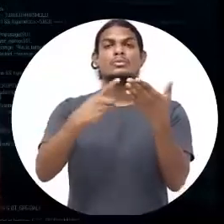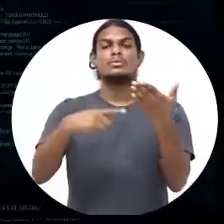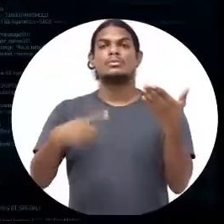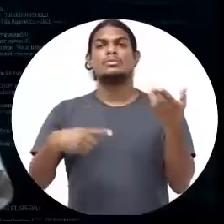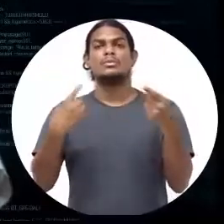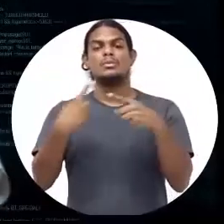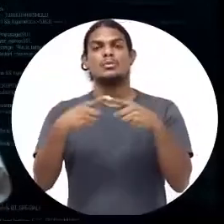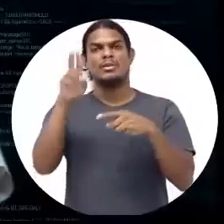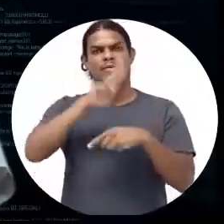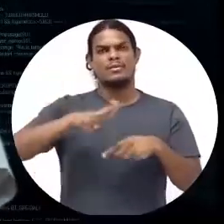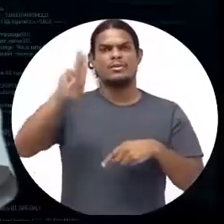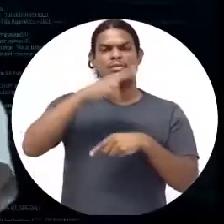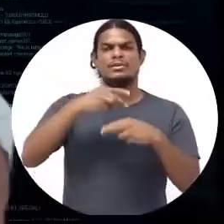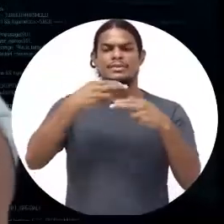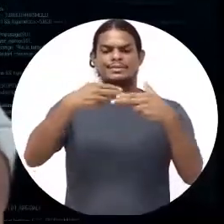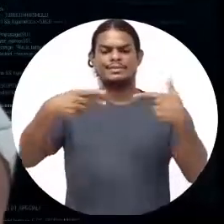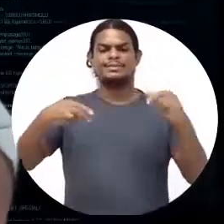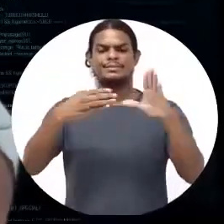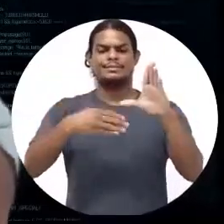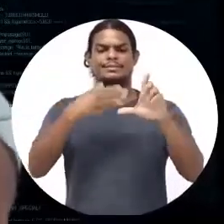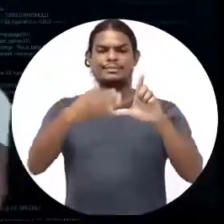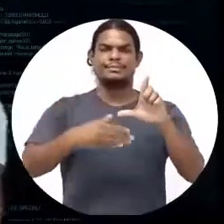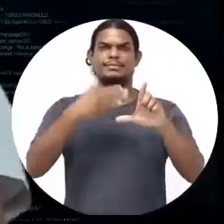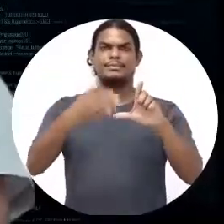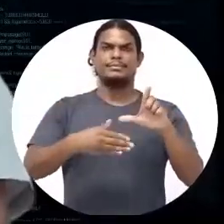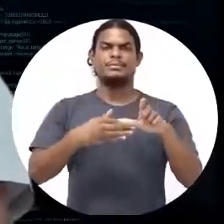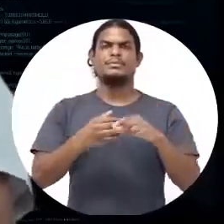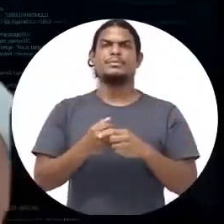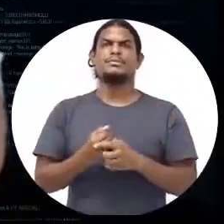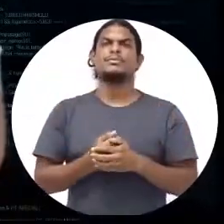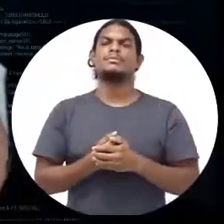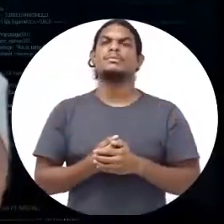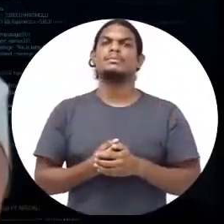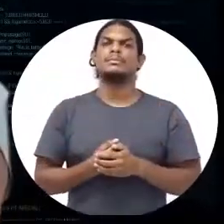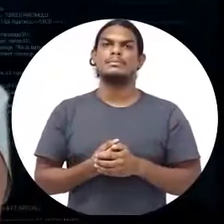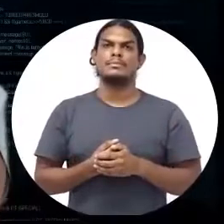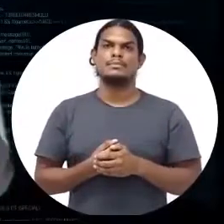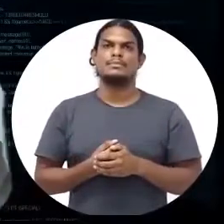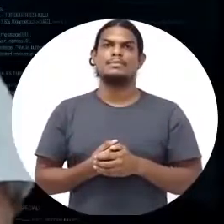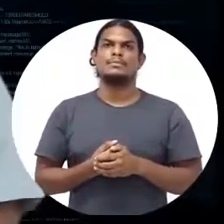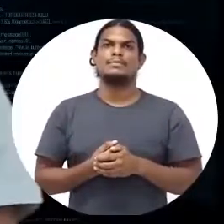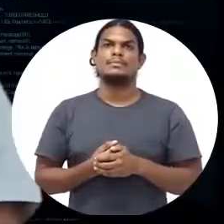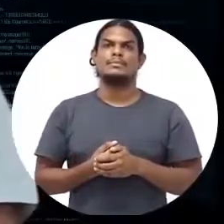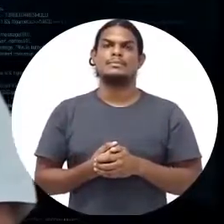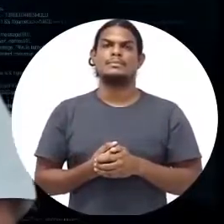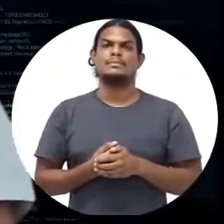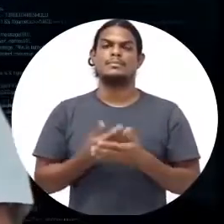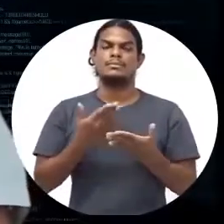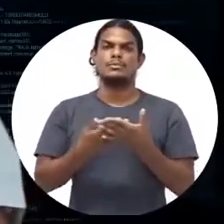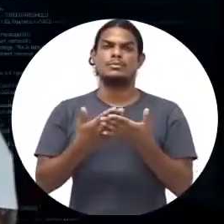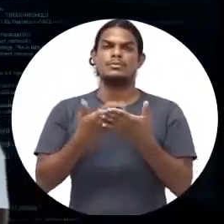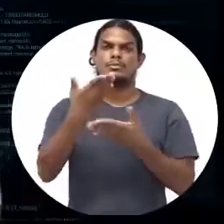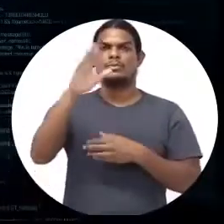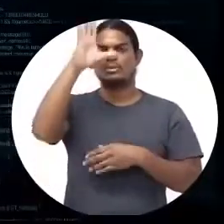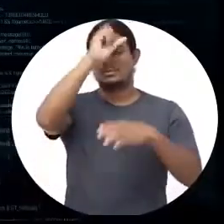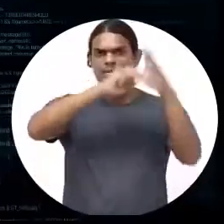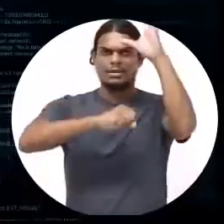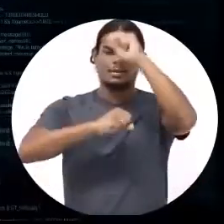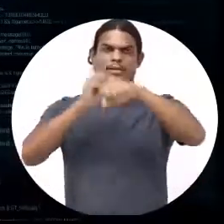vai usar várias páginas. E siga ele para um melhor entendimento.